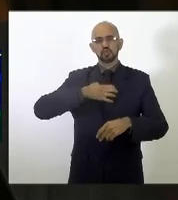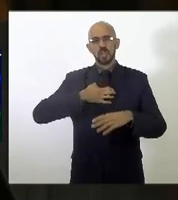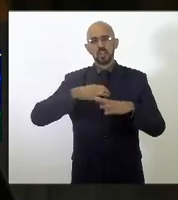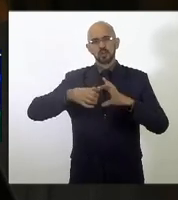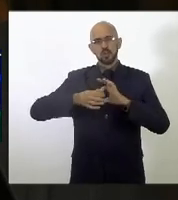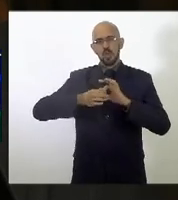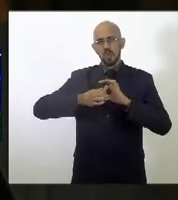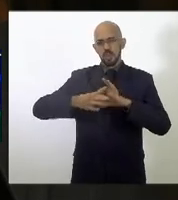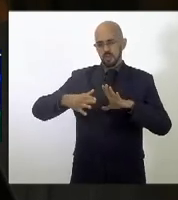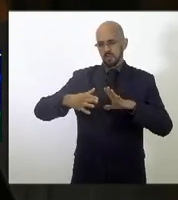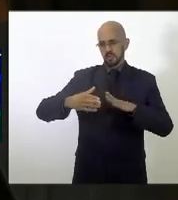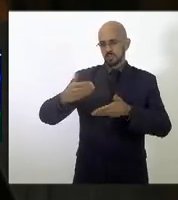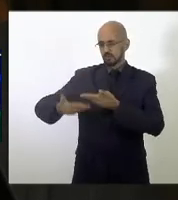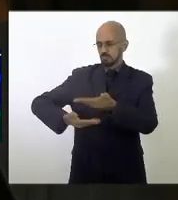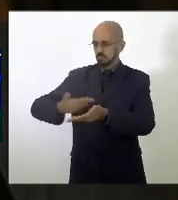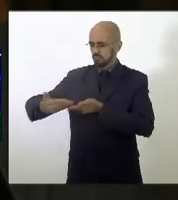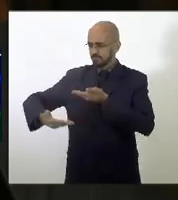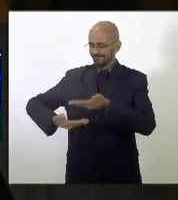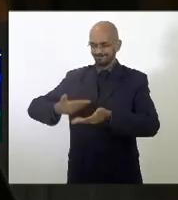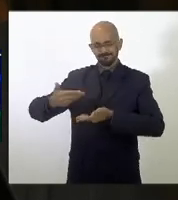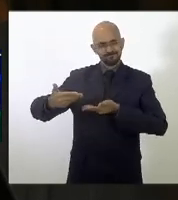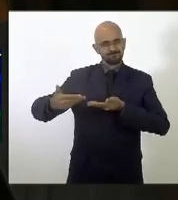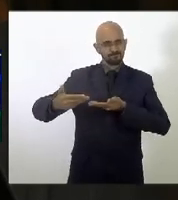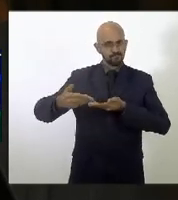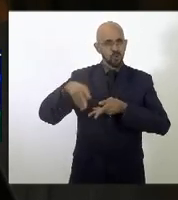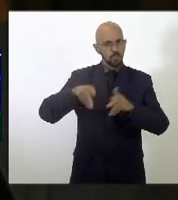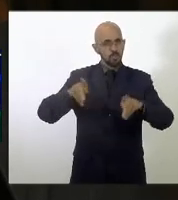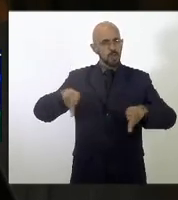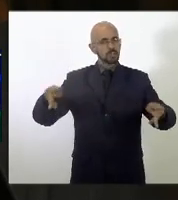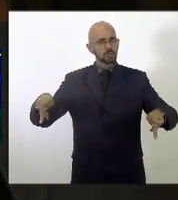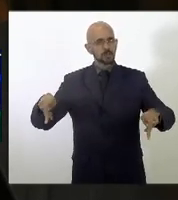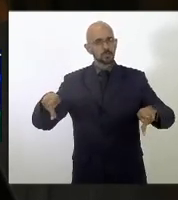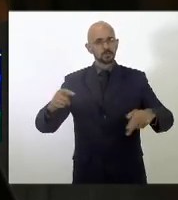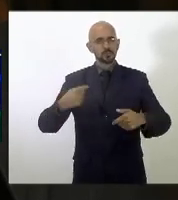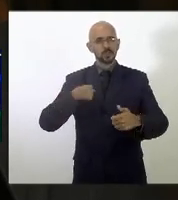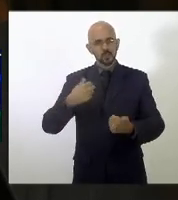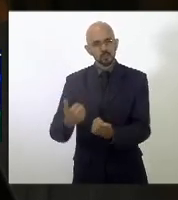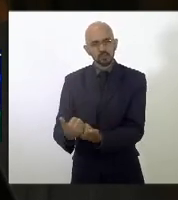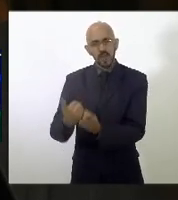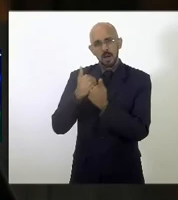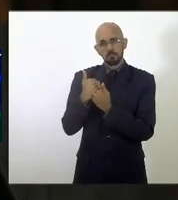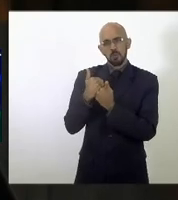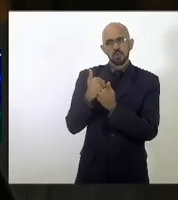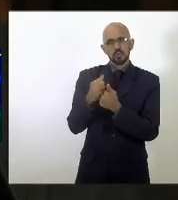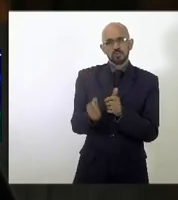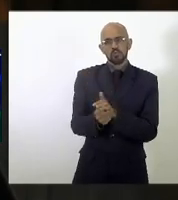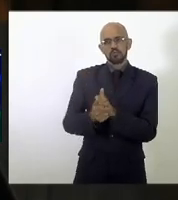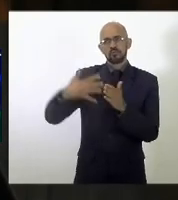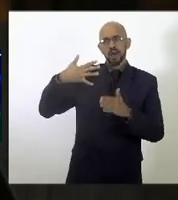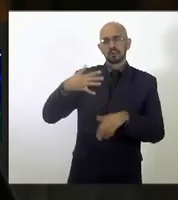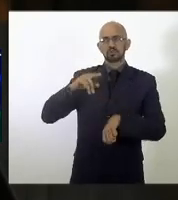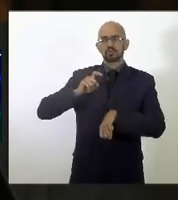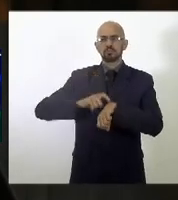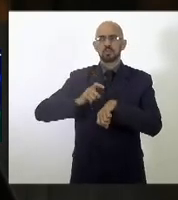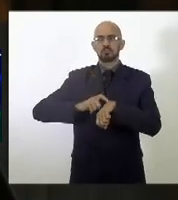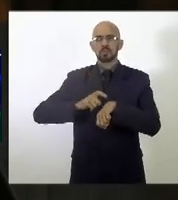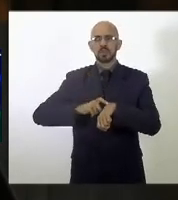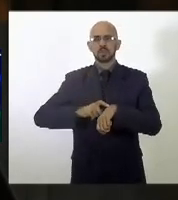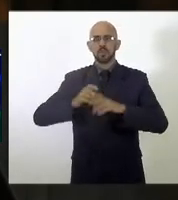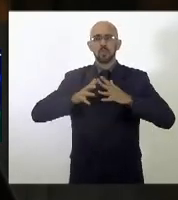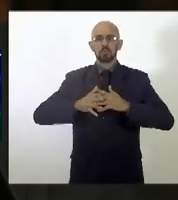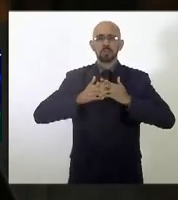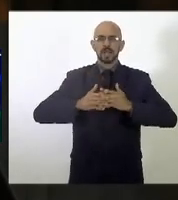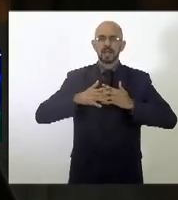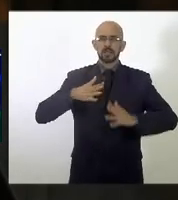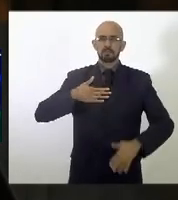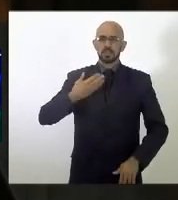as pessoas, né, e, graças a Deus, eu tive muito apoio de todos nesse momento difícil que passei da minha vida.